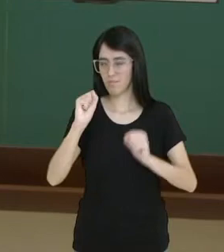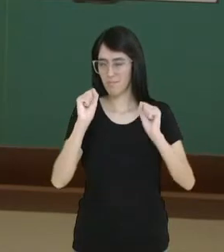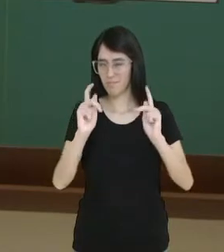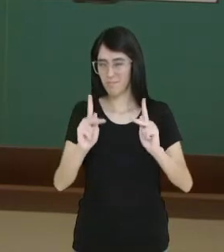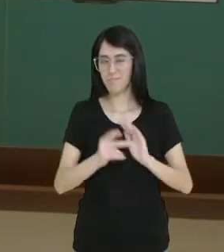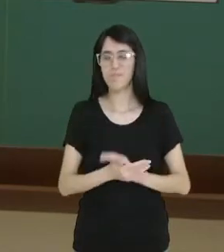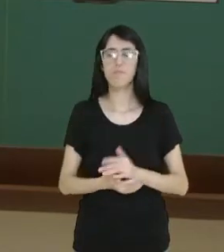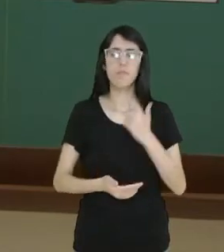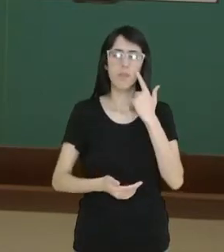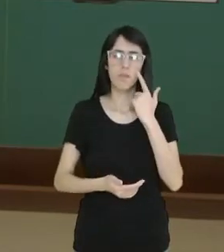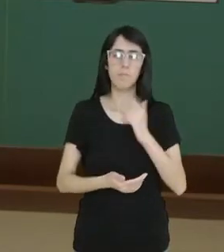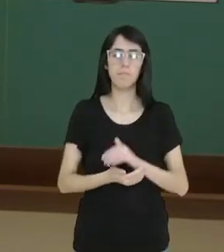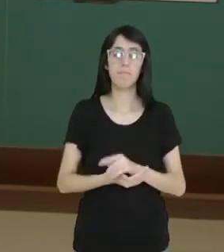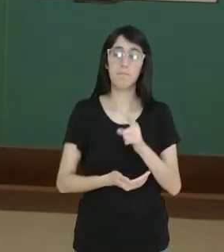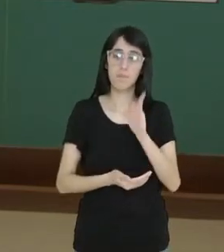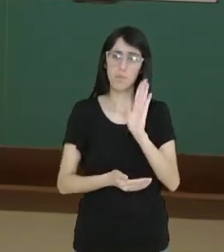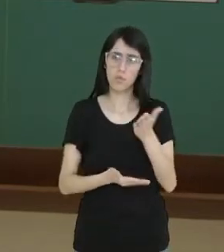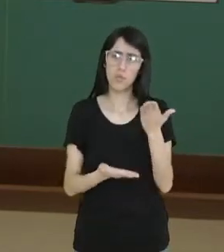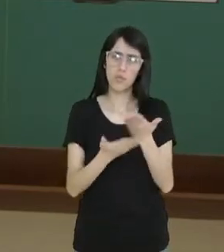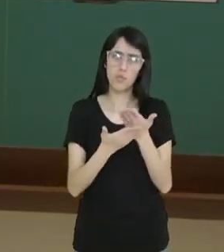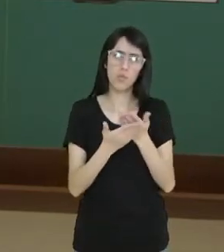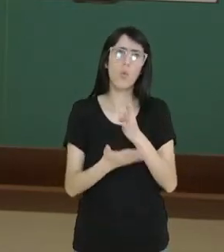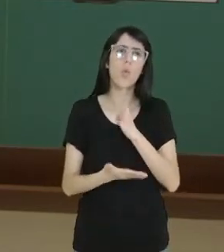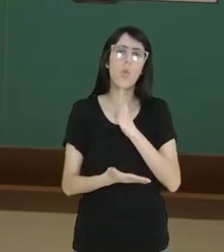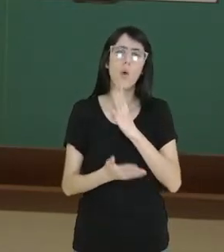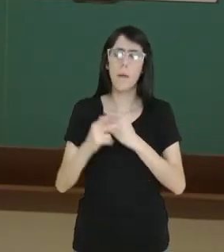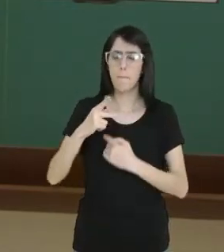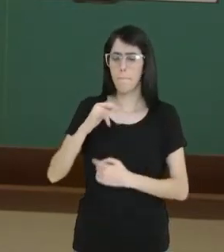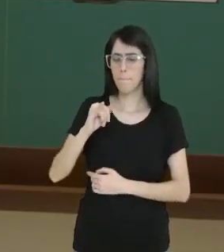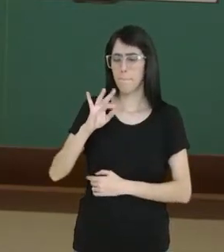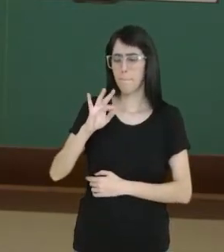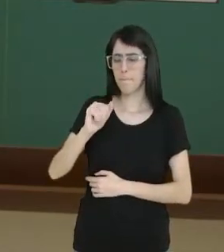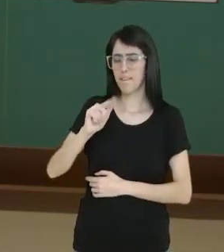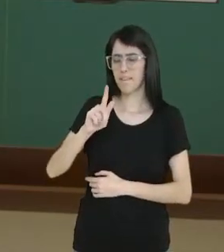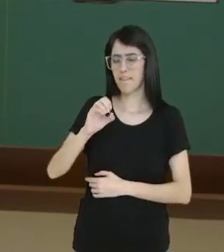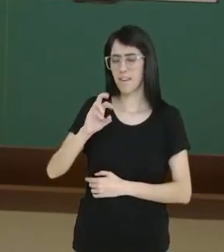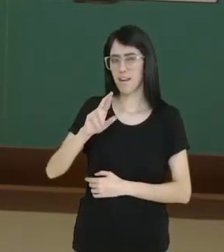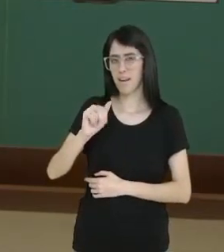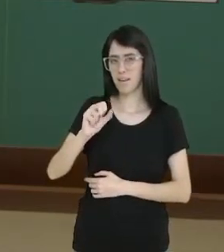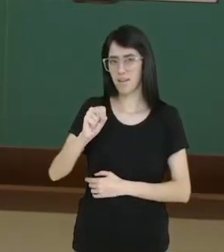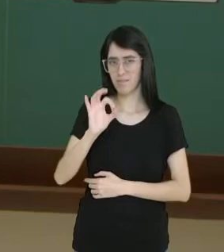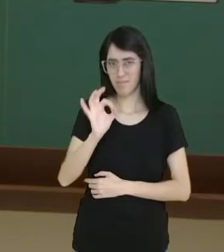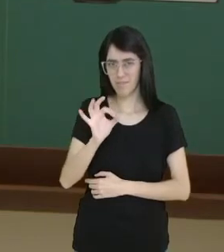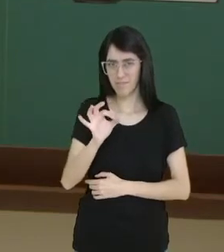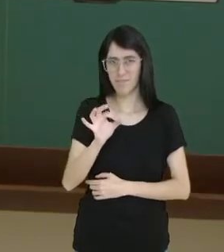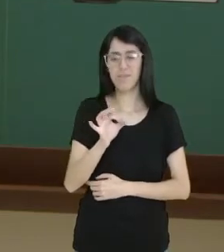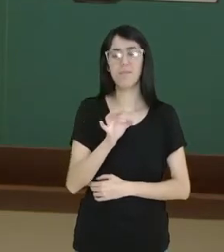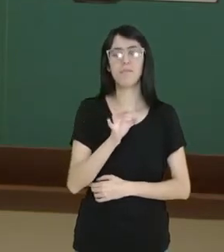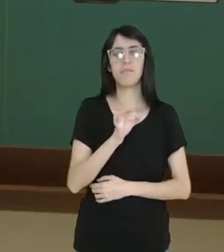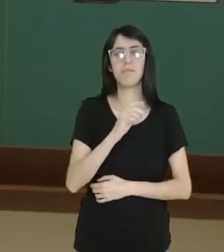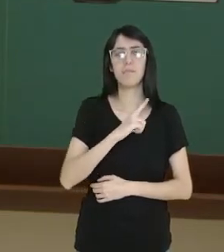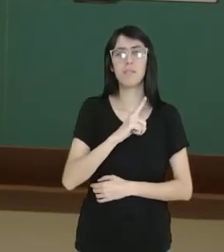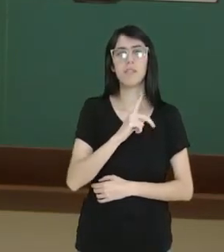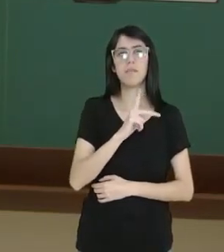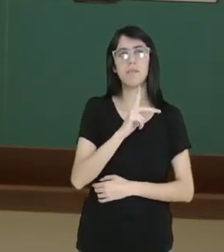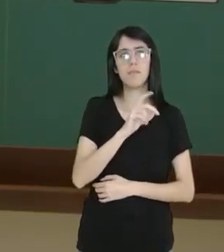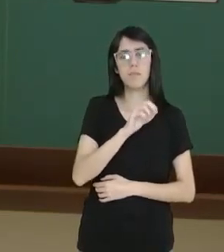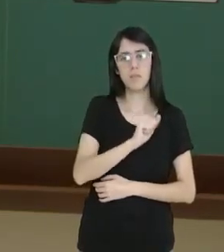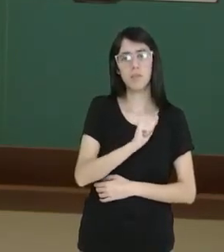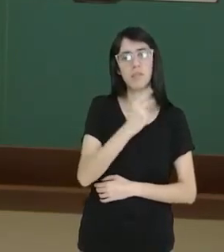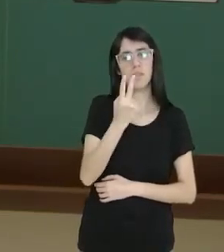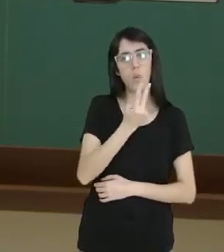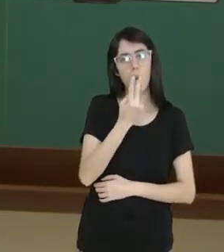pensar um pouquinho. Você já estudou o teorema de Pitágoras, ok? Hipotenusa ao quadrado igual a um cateto ao quadrado mais outro cateto ao